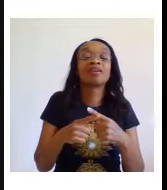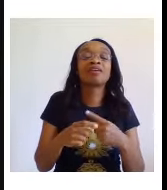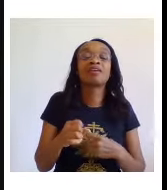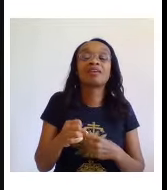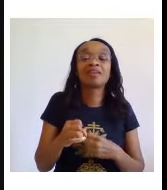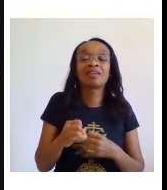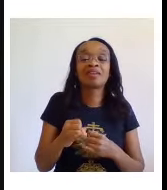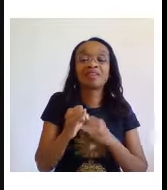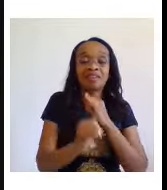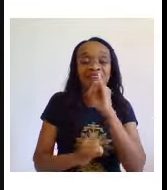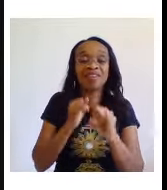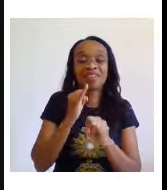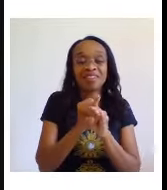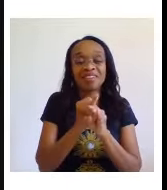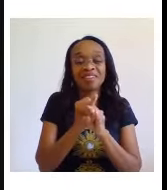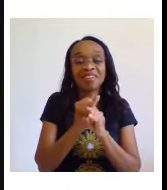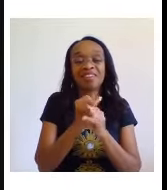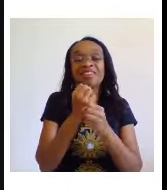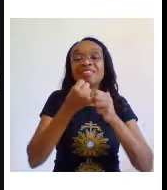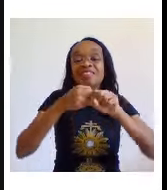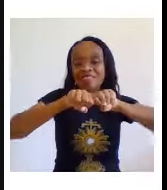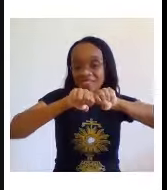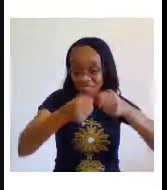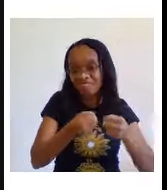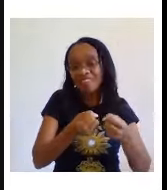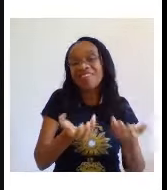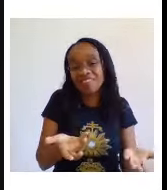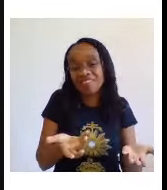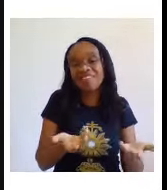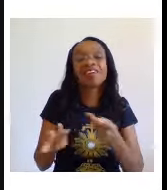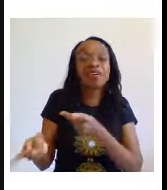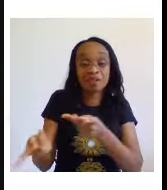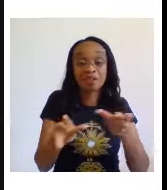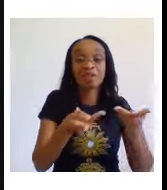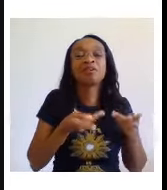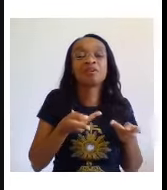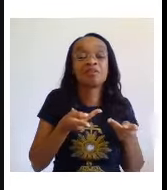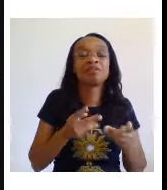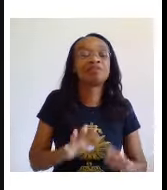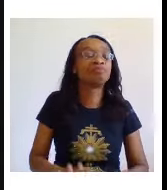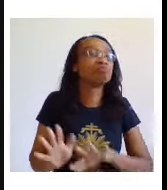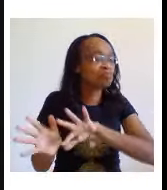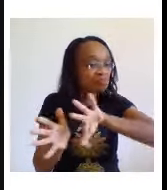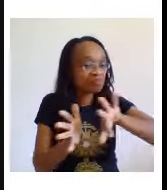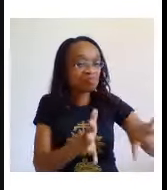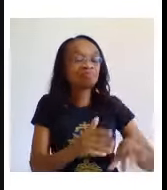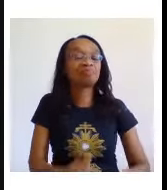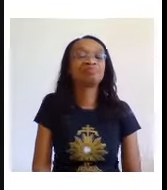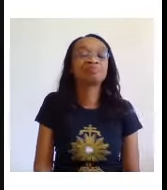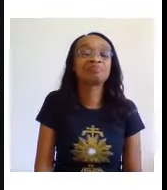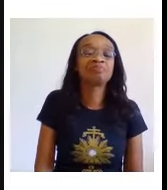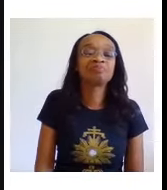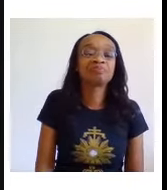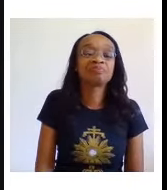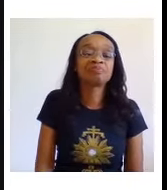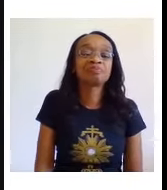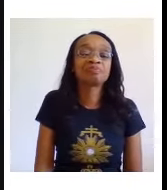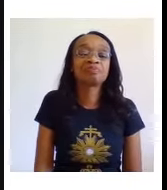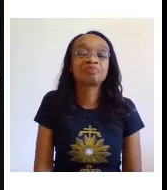Não, eles têm vida própria, então... Queria te convidar para fazer sua palavra final, sua consideração